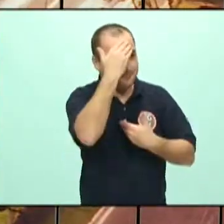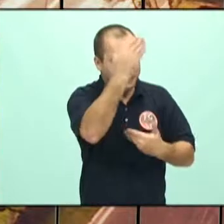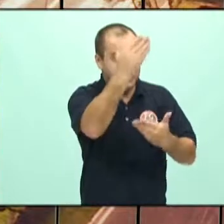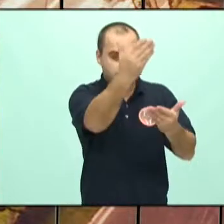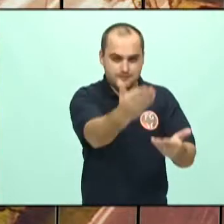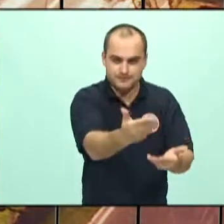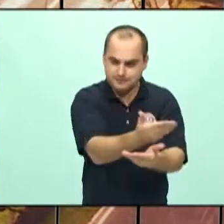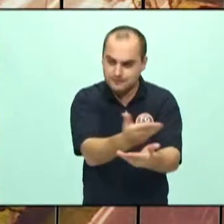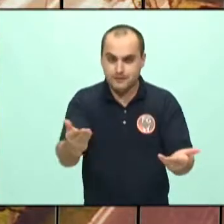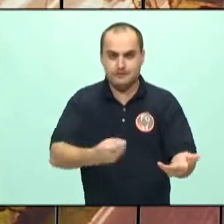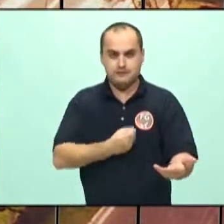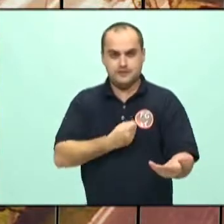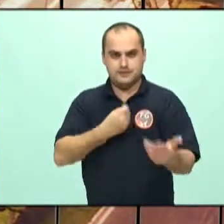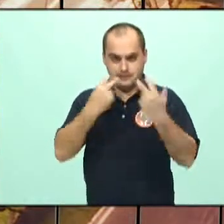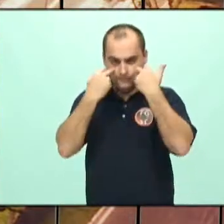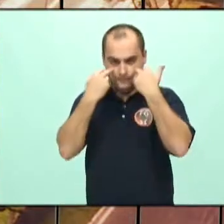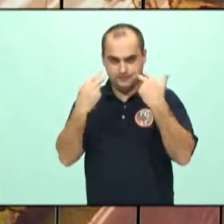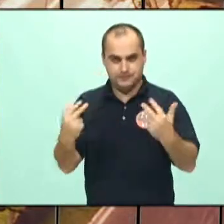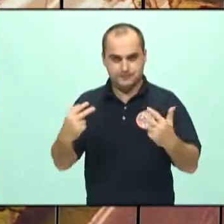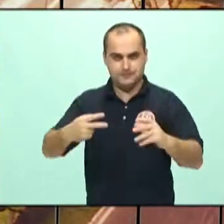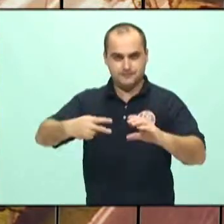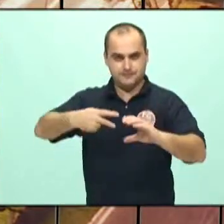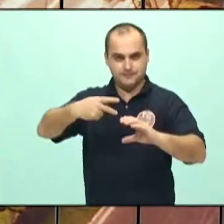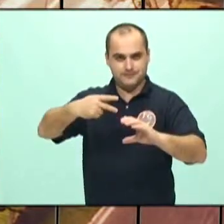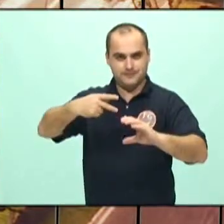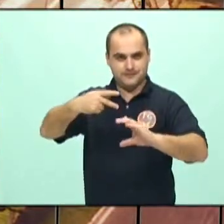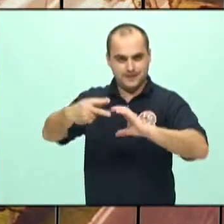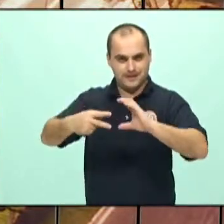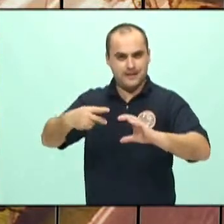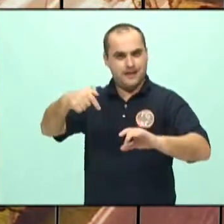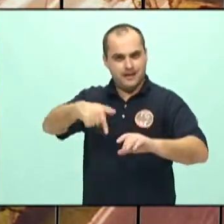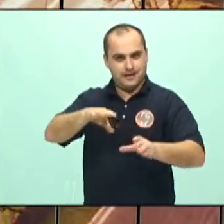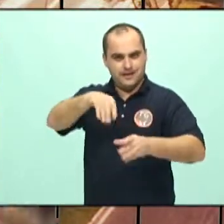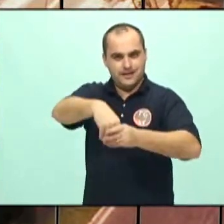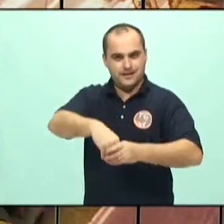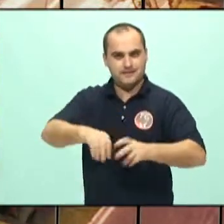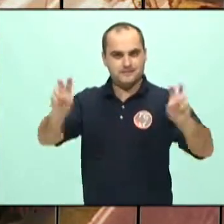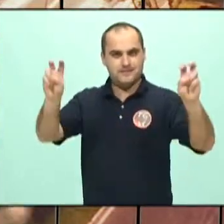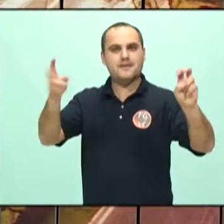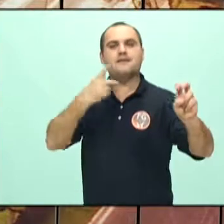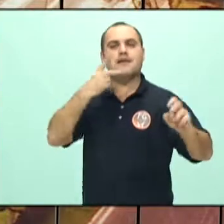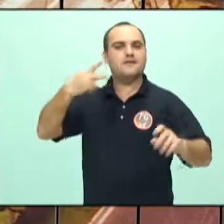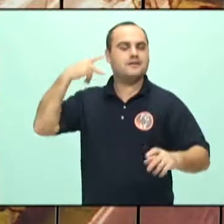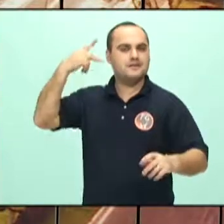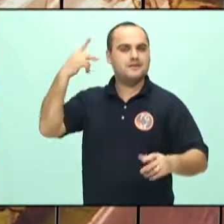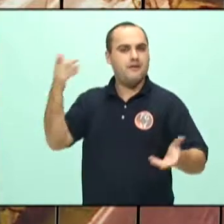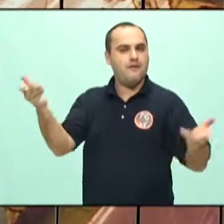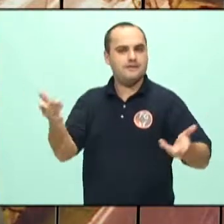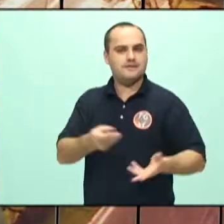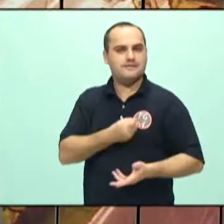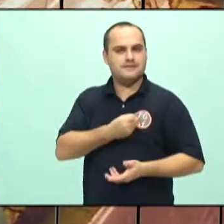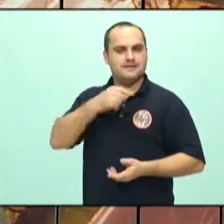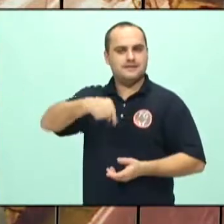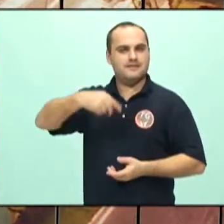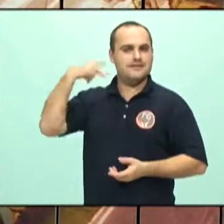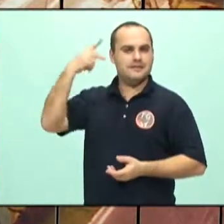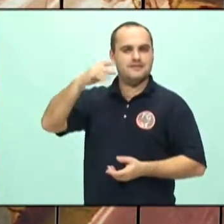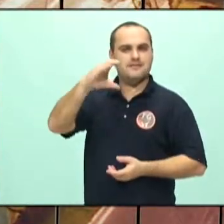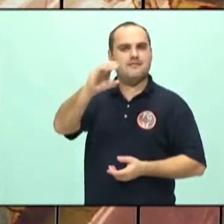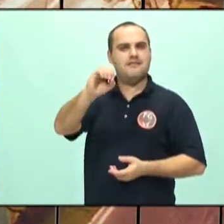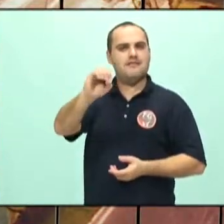conosco também, aqui em sintonia com o nosso programa Fala Vereador. Nos dá o prazer da visita conosco hoje, aqui na edição deste programa,